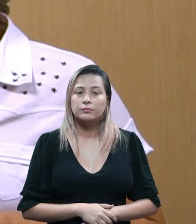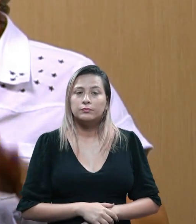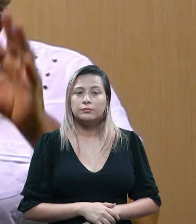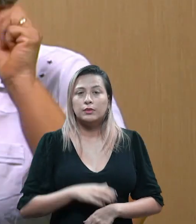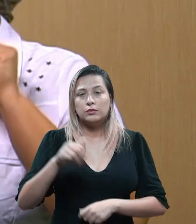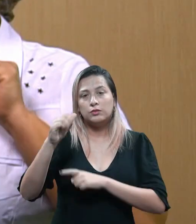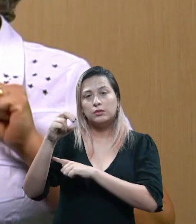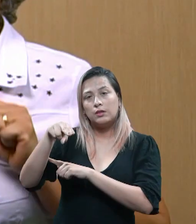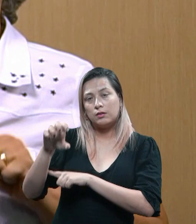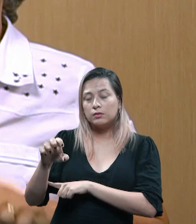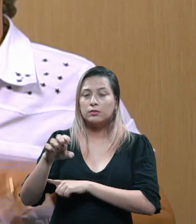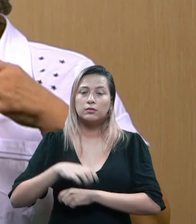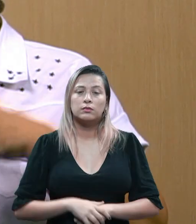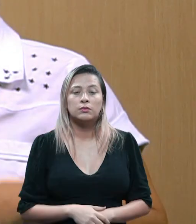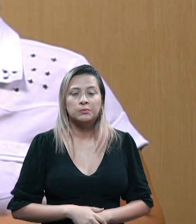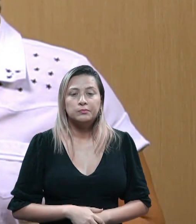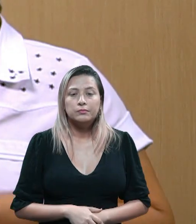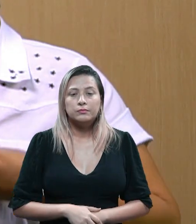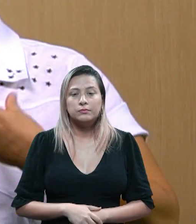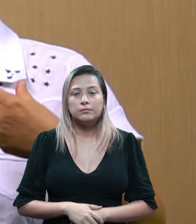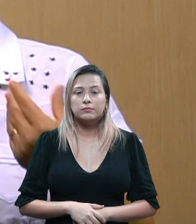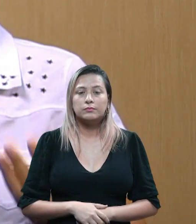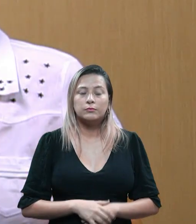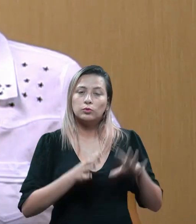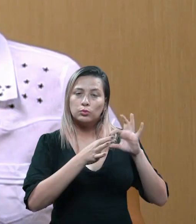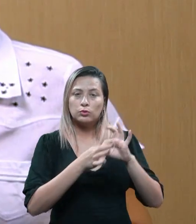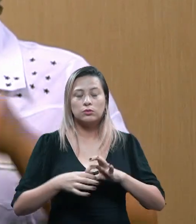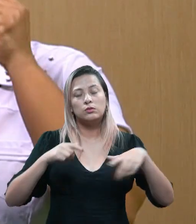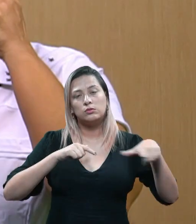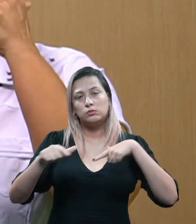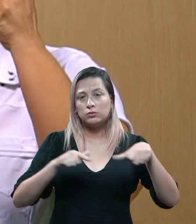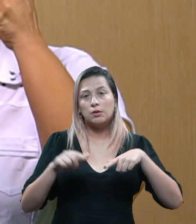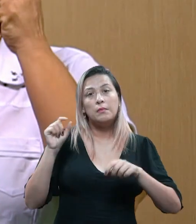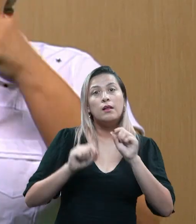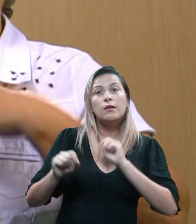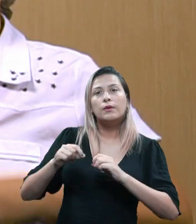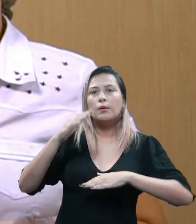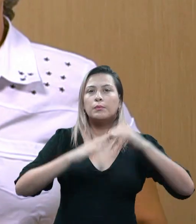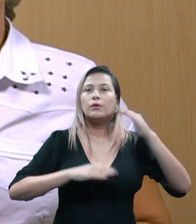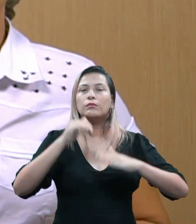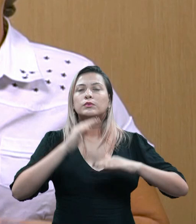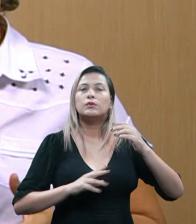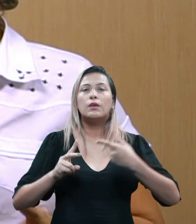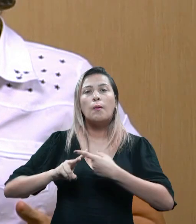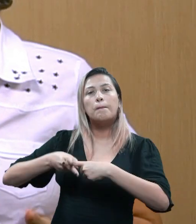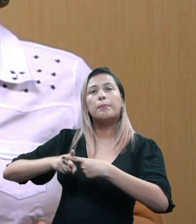profissional é o mecânico, que na sua atividade ele faz